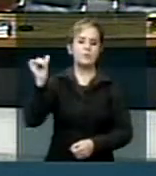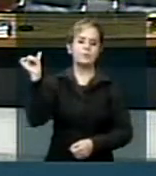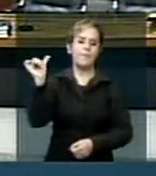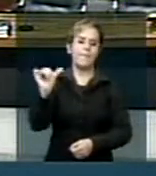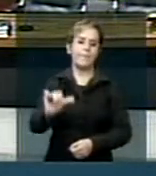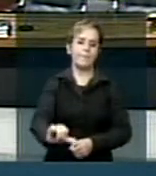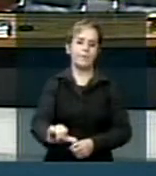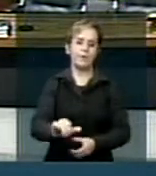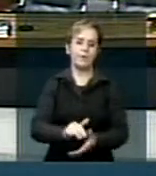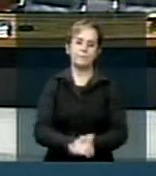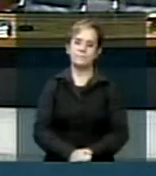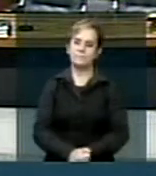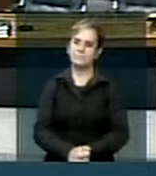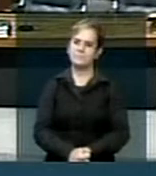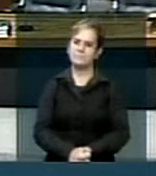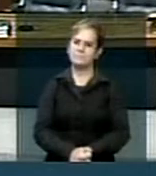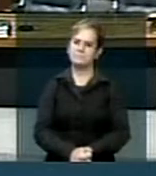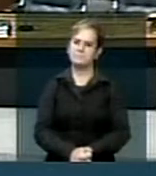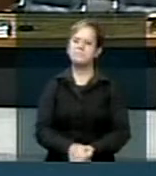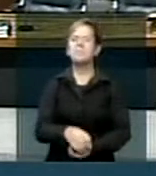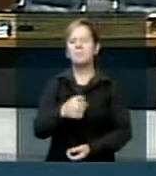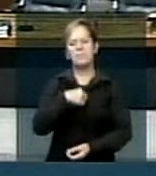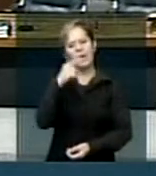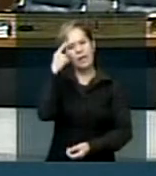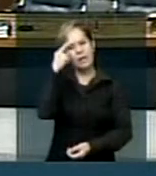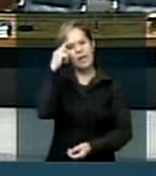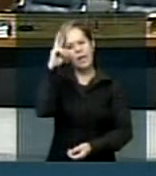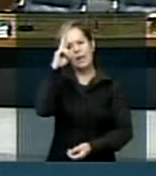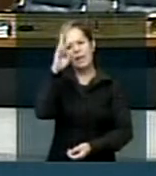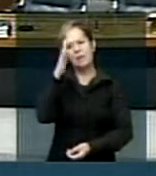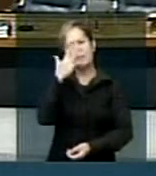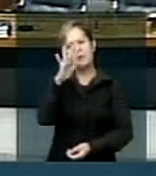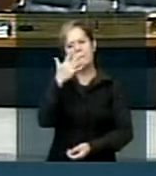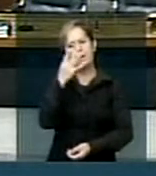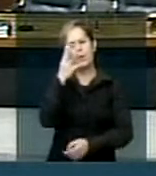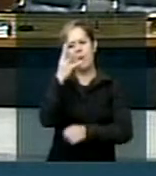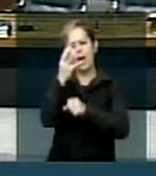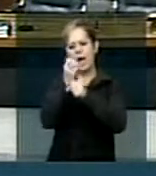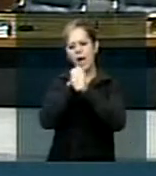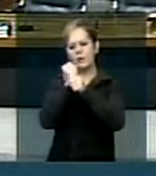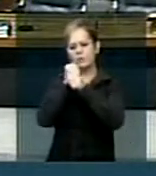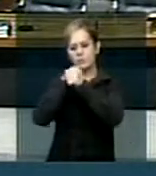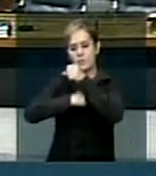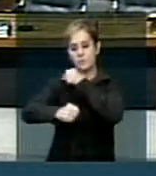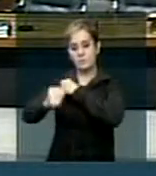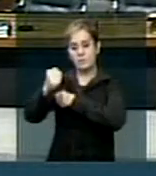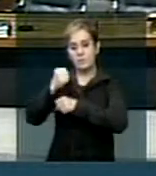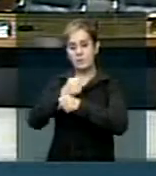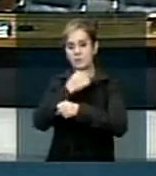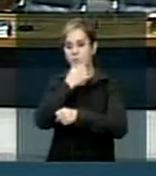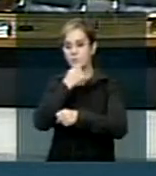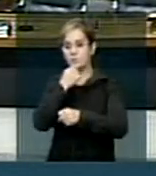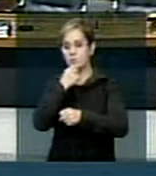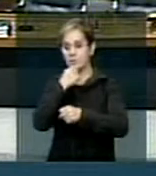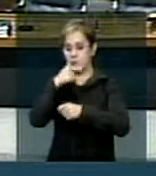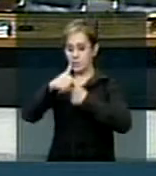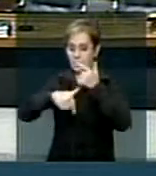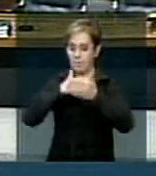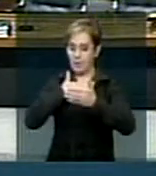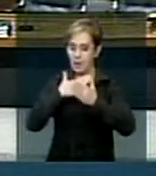Me recordo que há mais ou menos 4 anos atrás, um rapaz que trabalhava na minha casa sofreu um acidente de